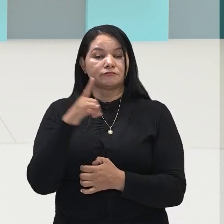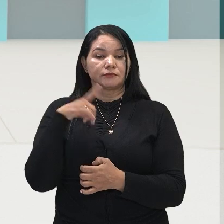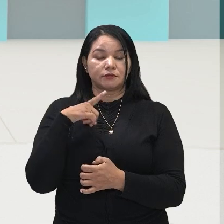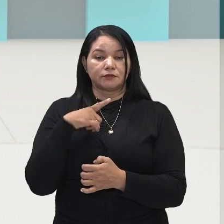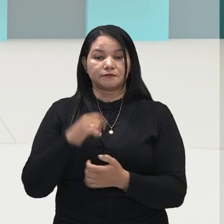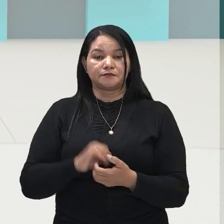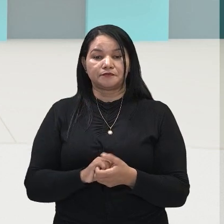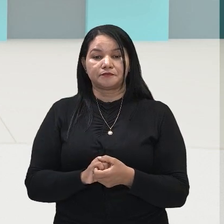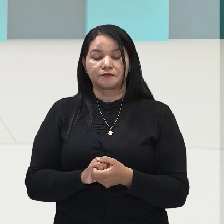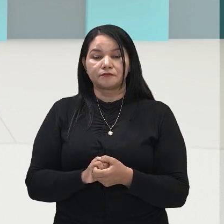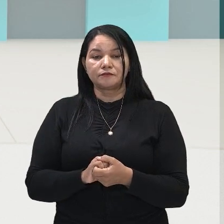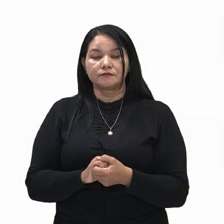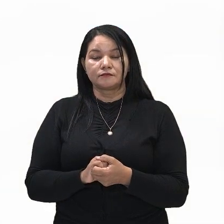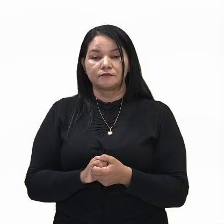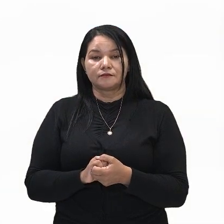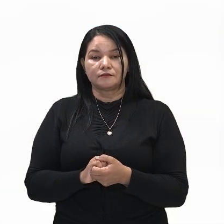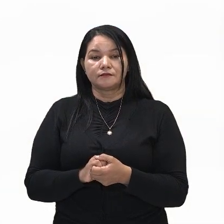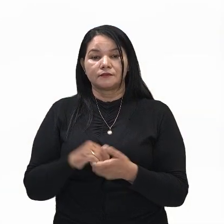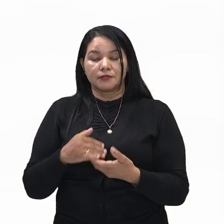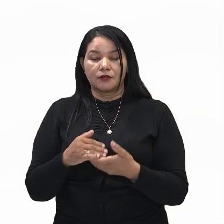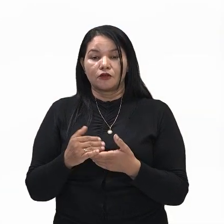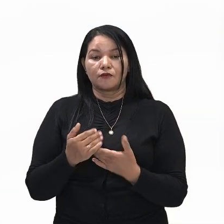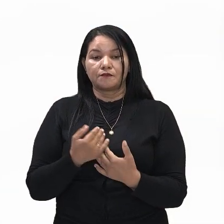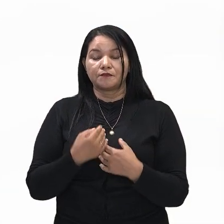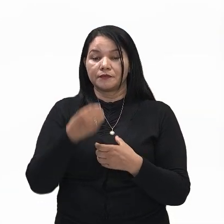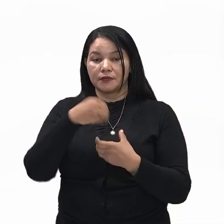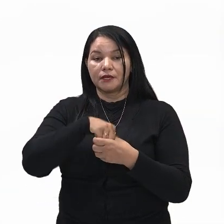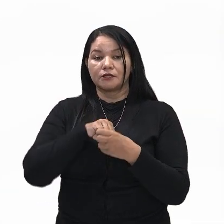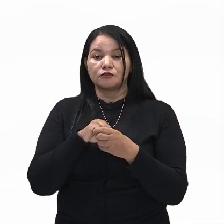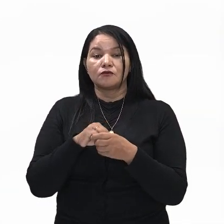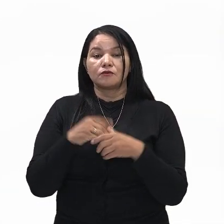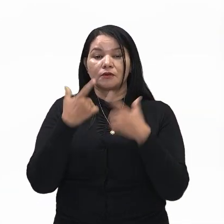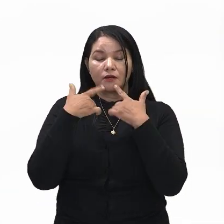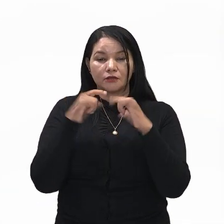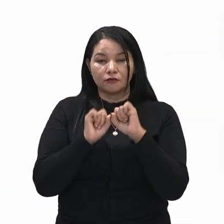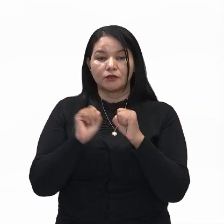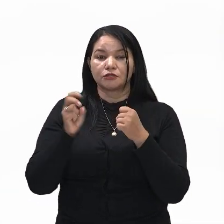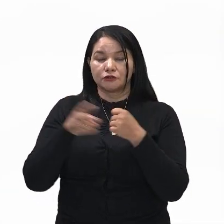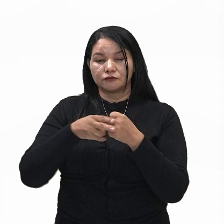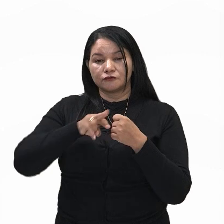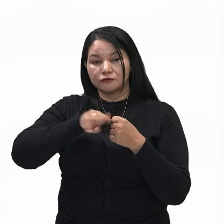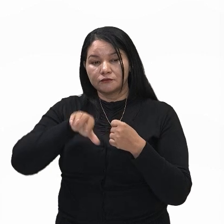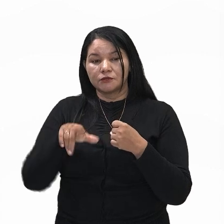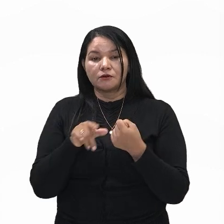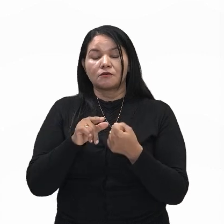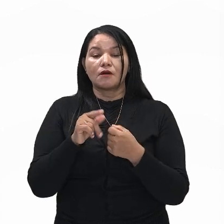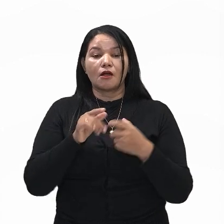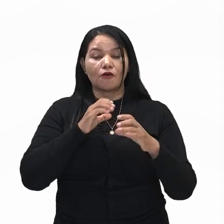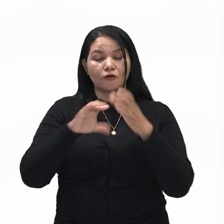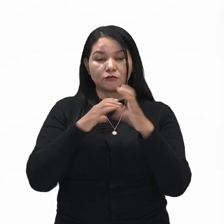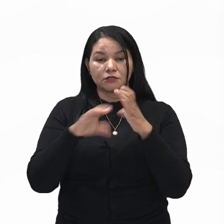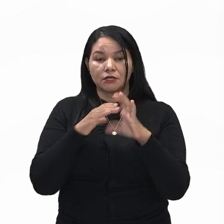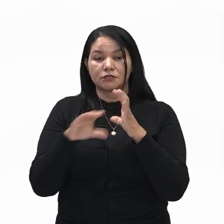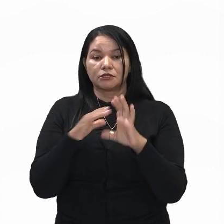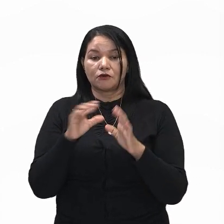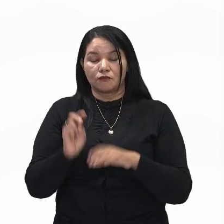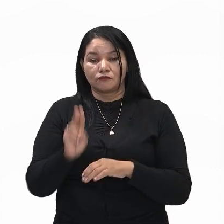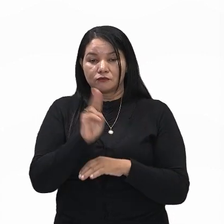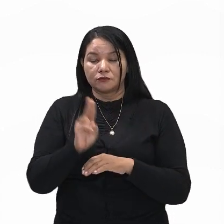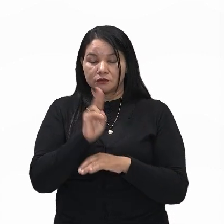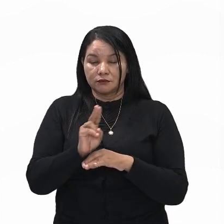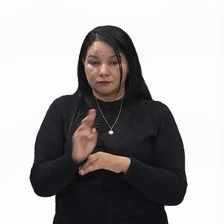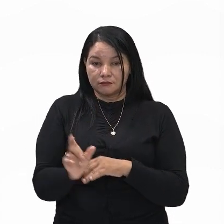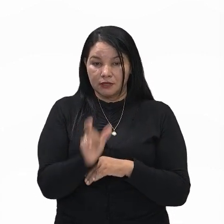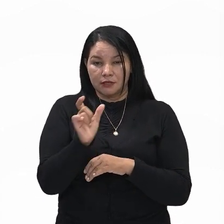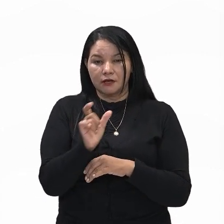Assim, nesse tipo de linguagem, vamos perceber que a comunicação ela é feita por palavras, certo? Como seria